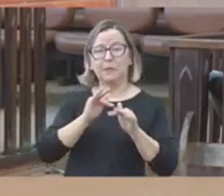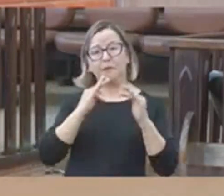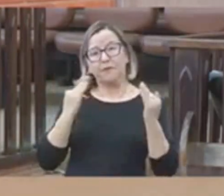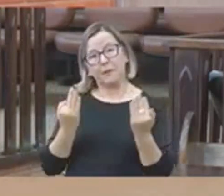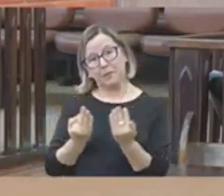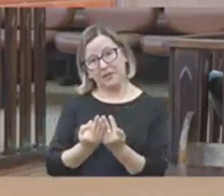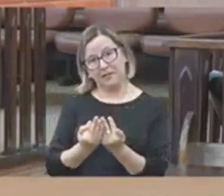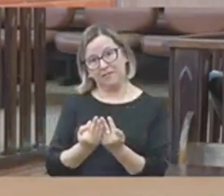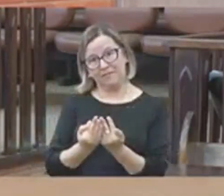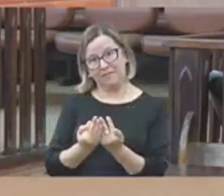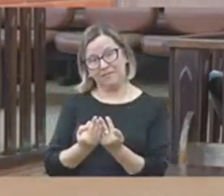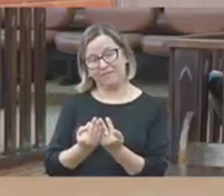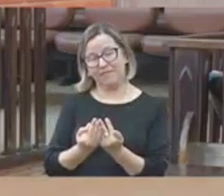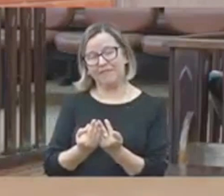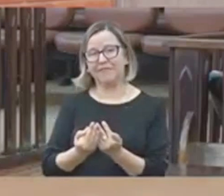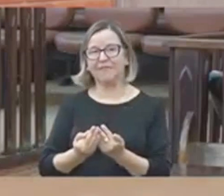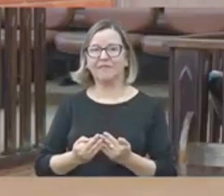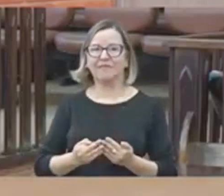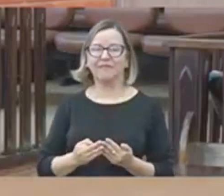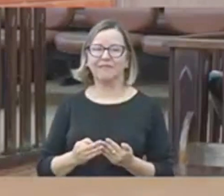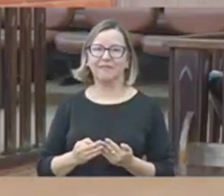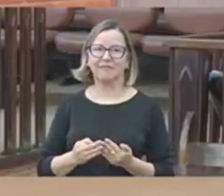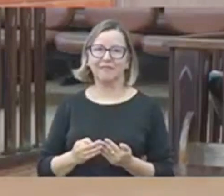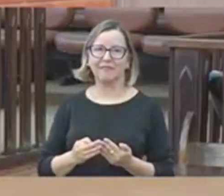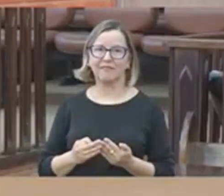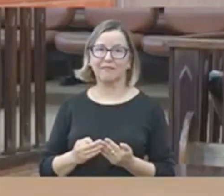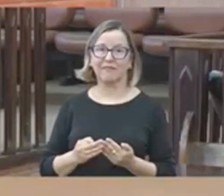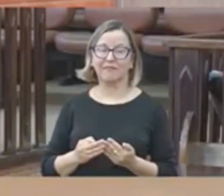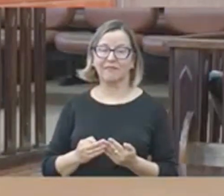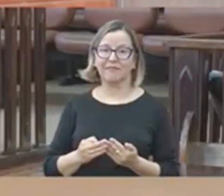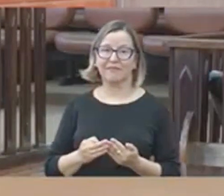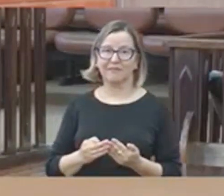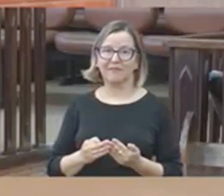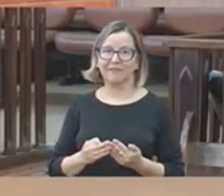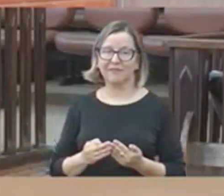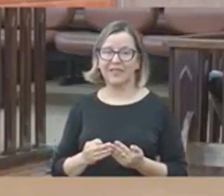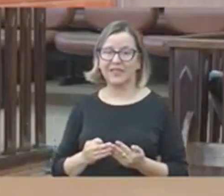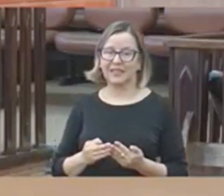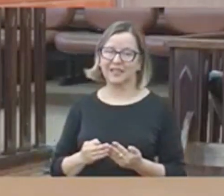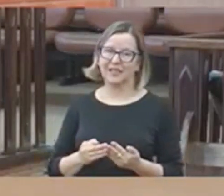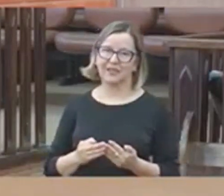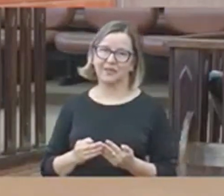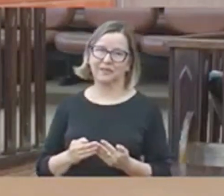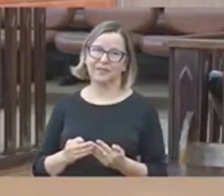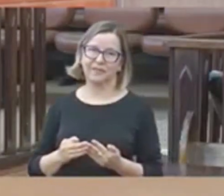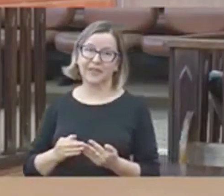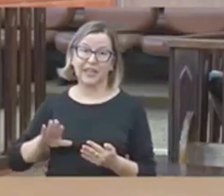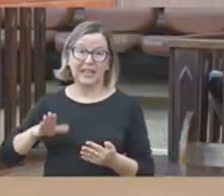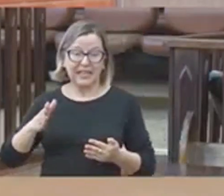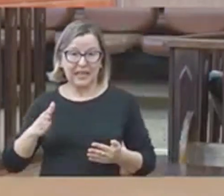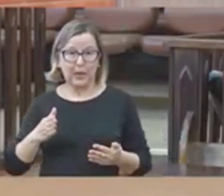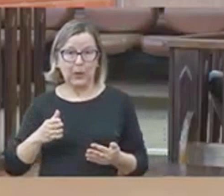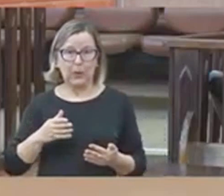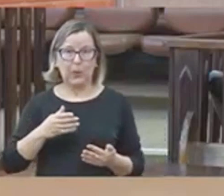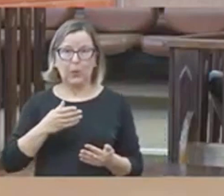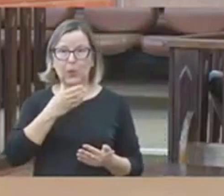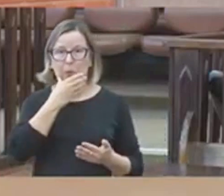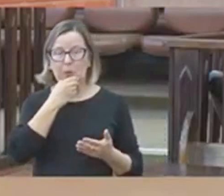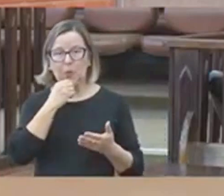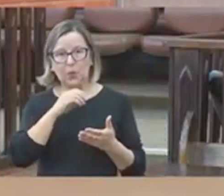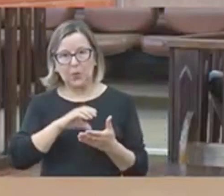retraindo, vai deixando o convívio, primeiramente emocional, a um